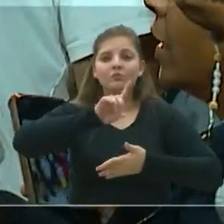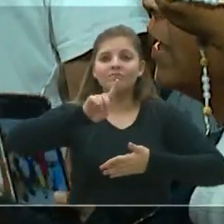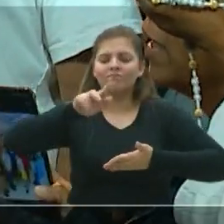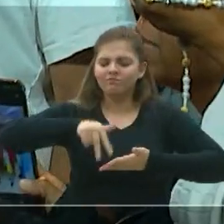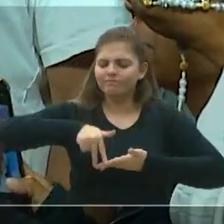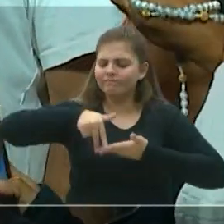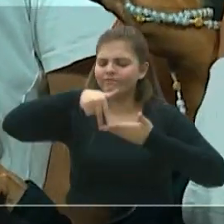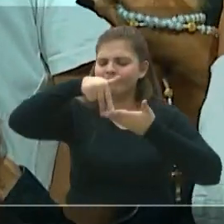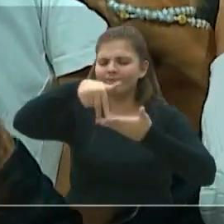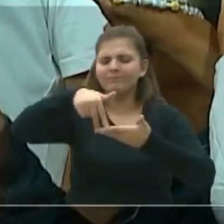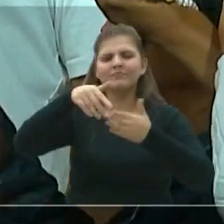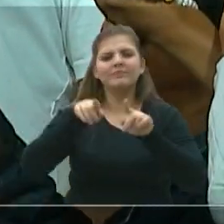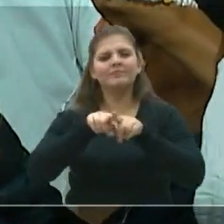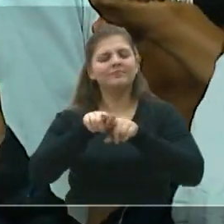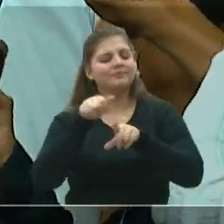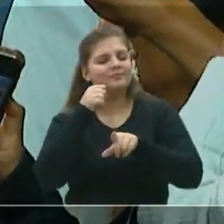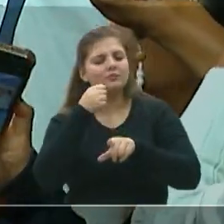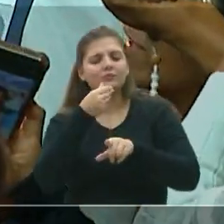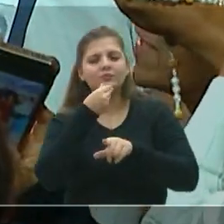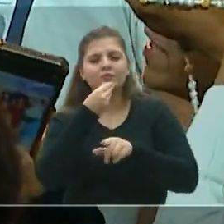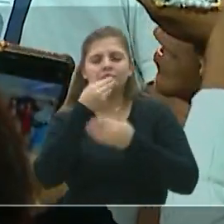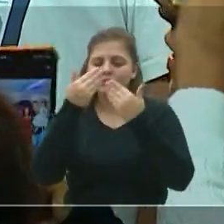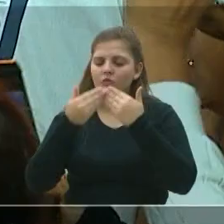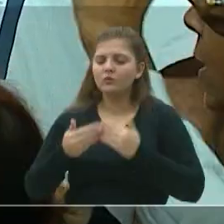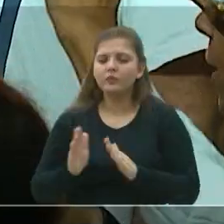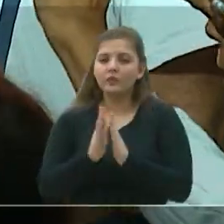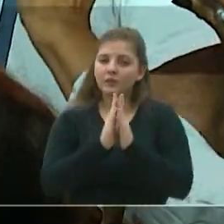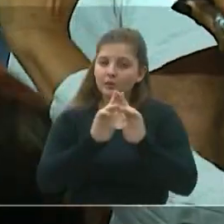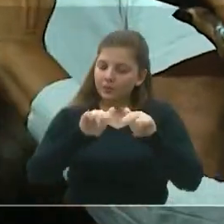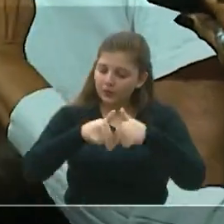Estou rezando por você.